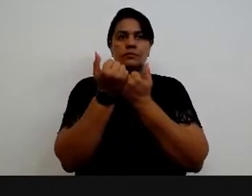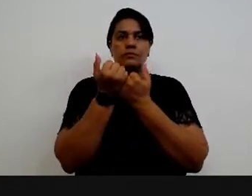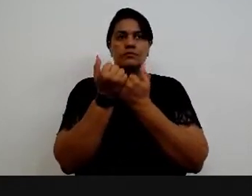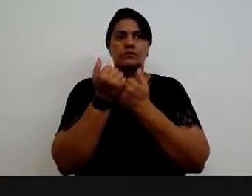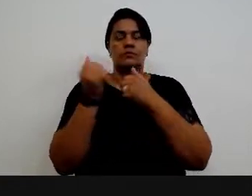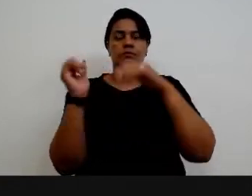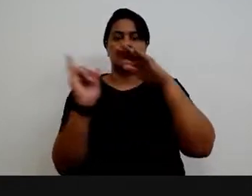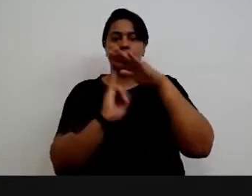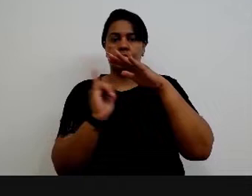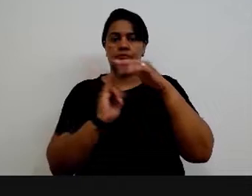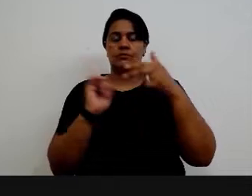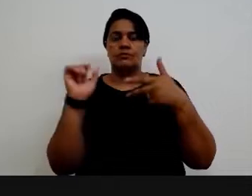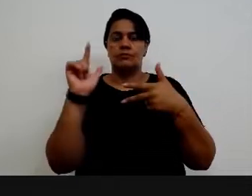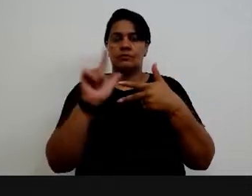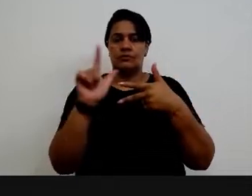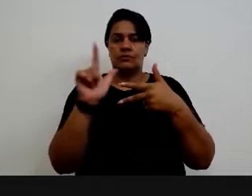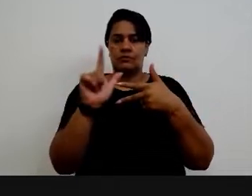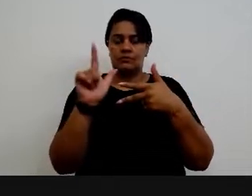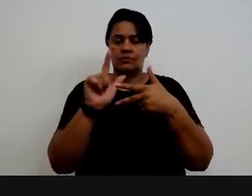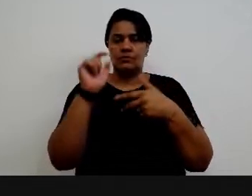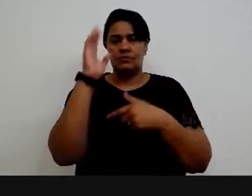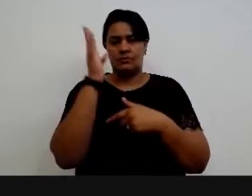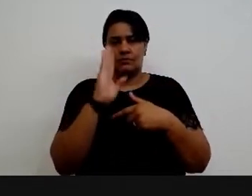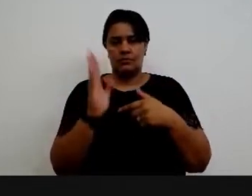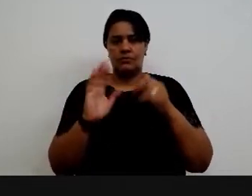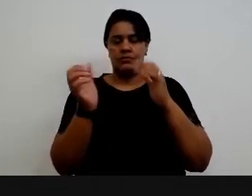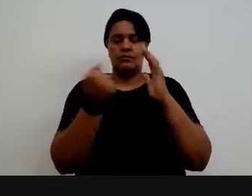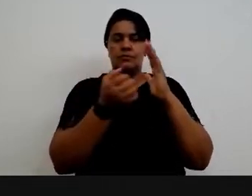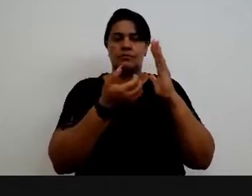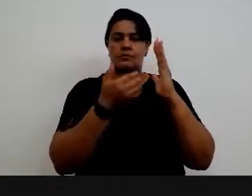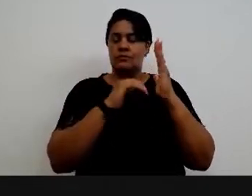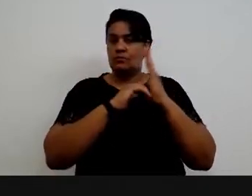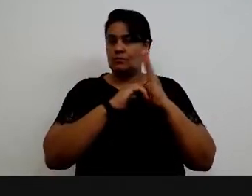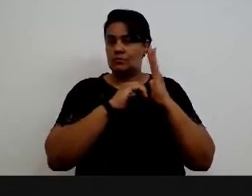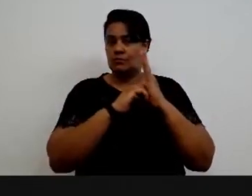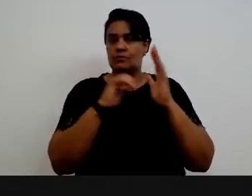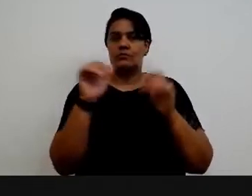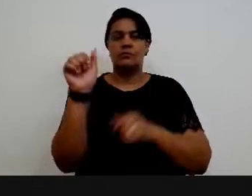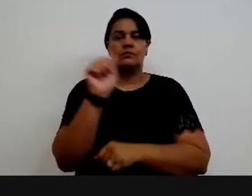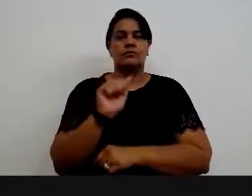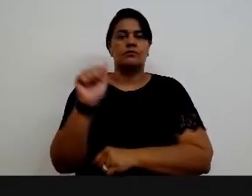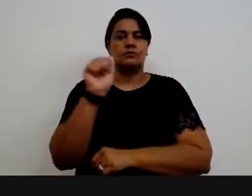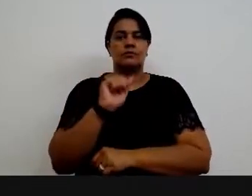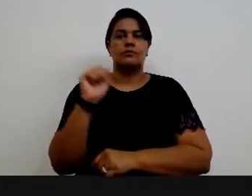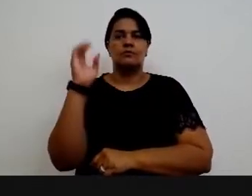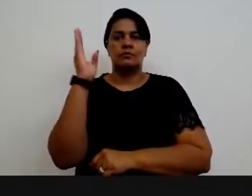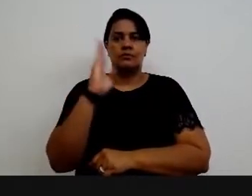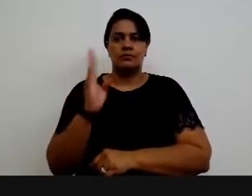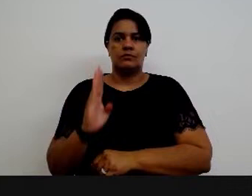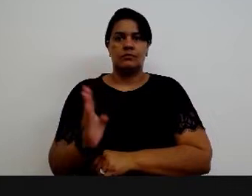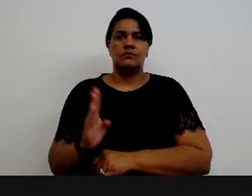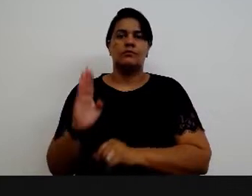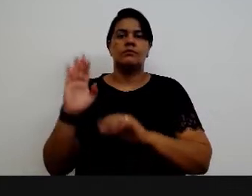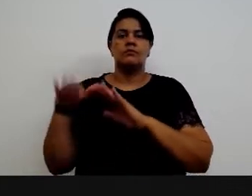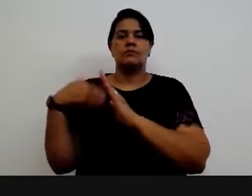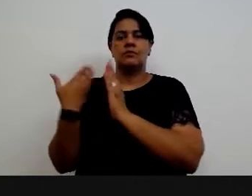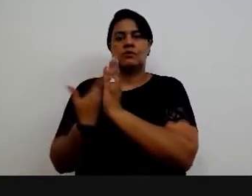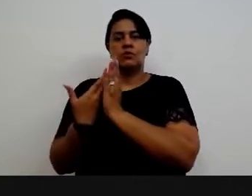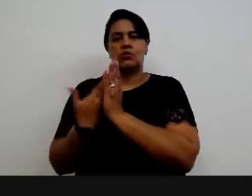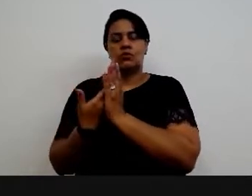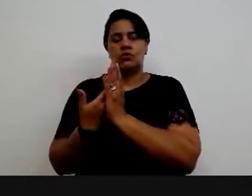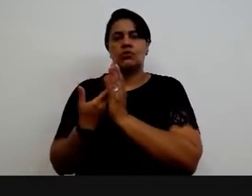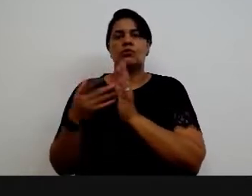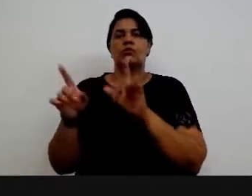Instituto Legislativo Brasileiro, do Senado Federal e da Associação Brasileira das Escolas do Legislativo e de